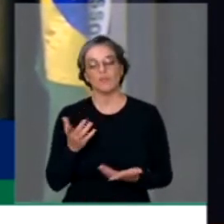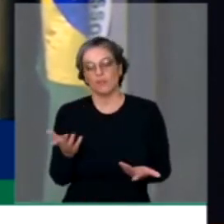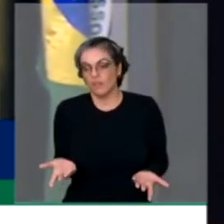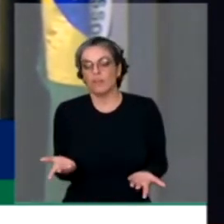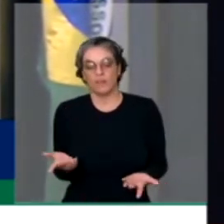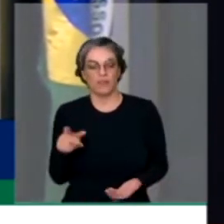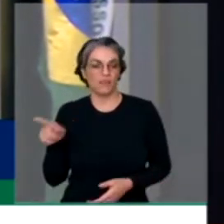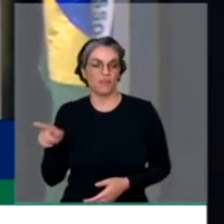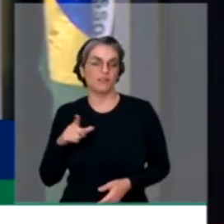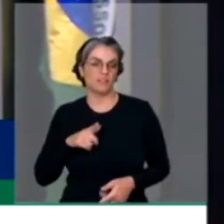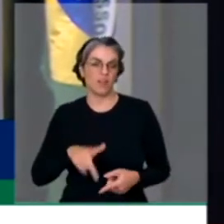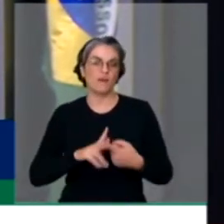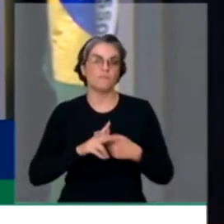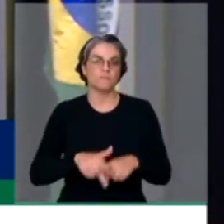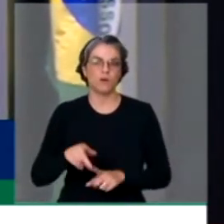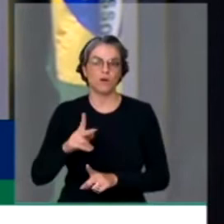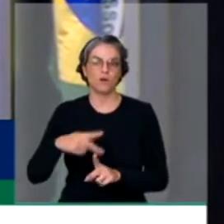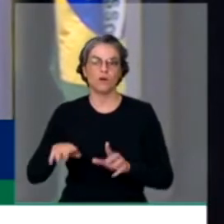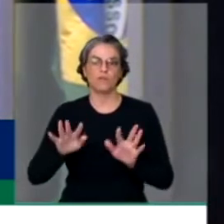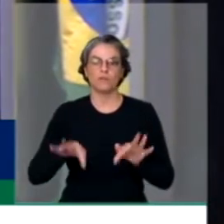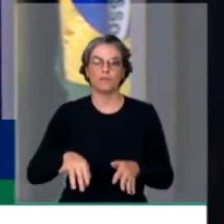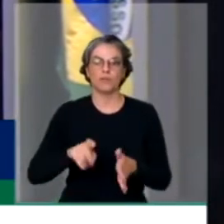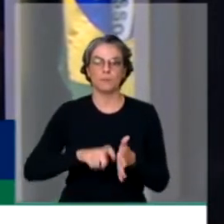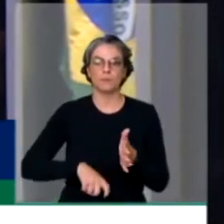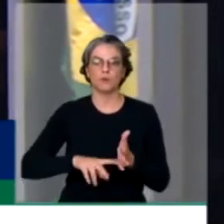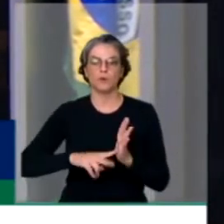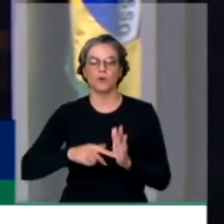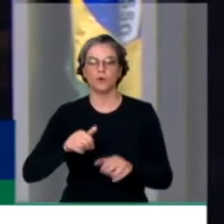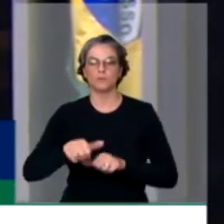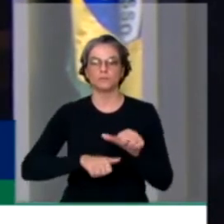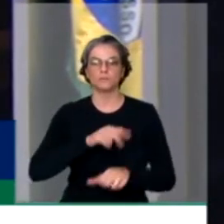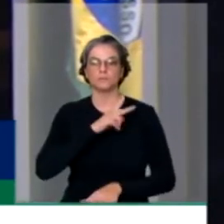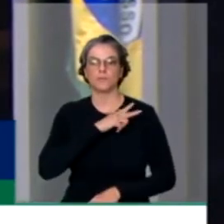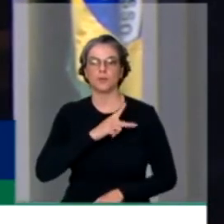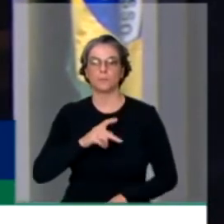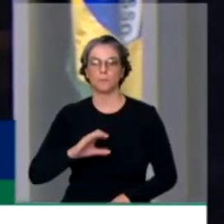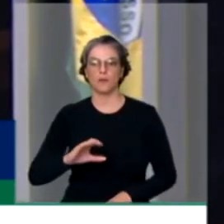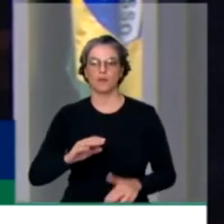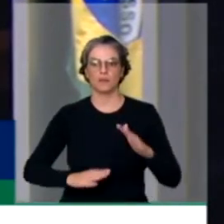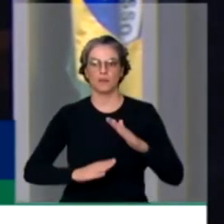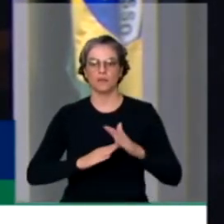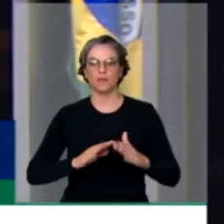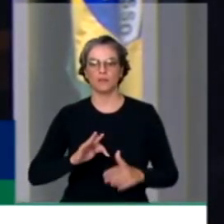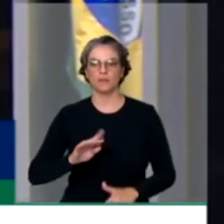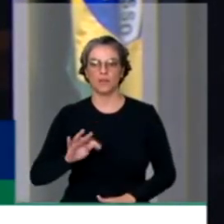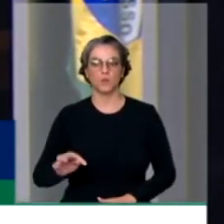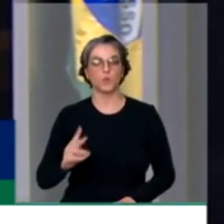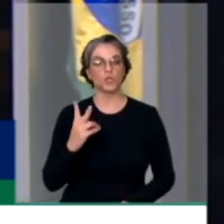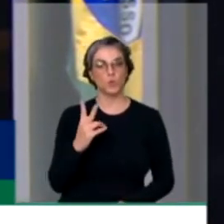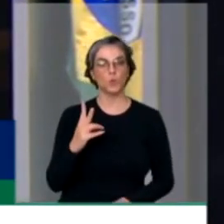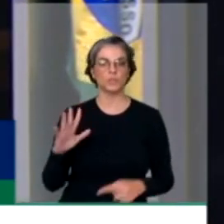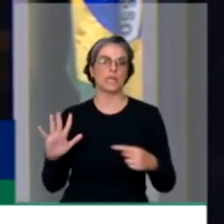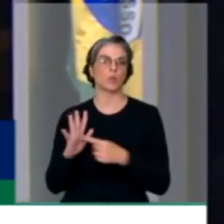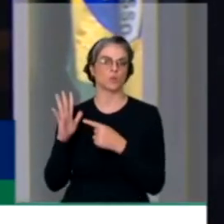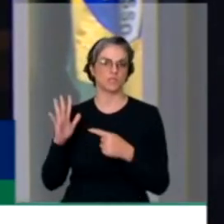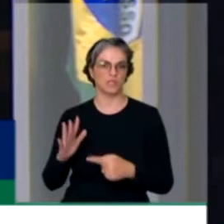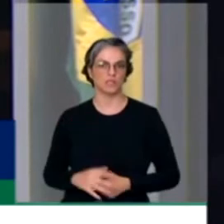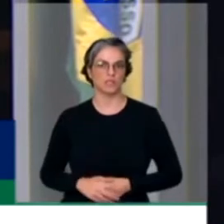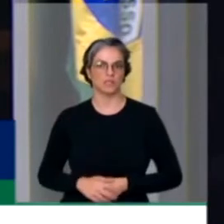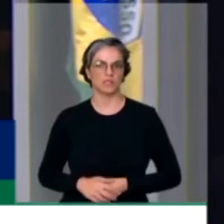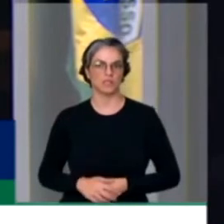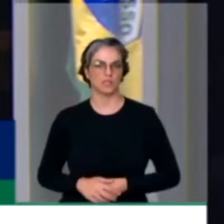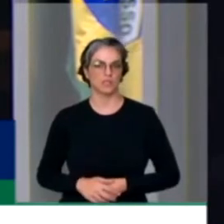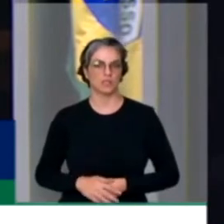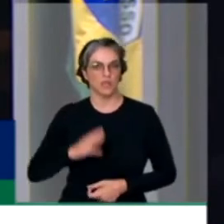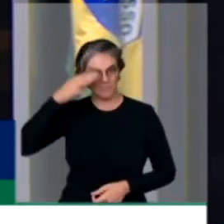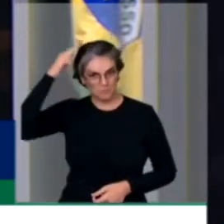reforma trabalhista, fim do imposto sindical, reforma do ensino médio, PEC do teto e 2 denúncias. Nem o